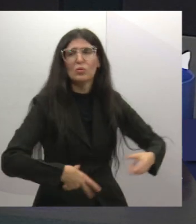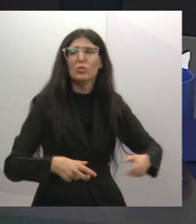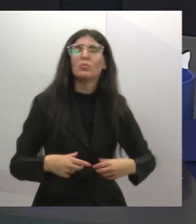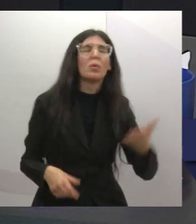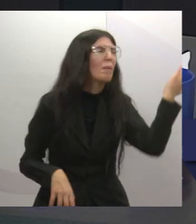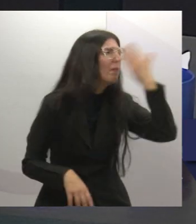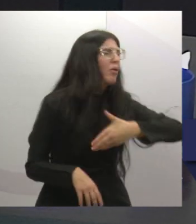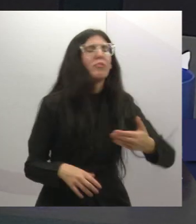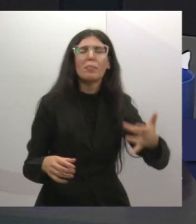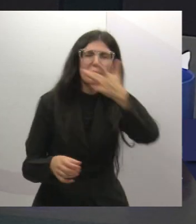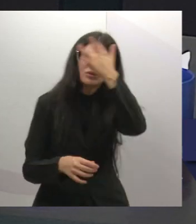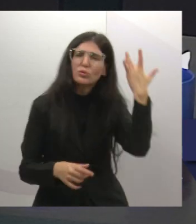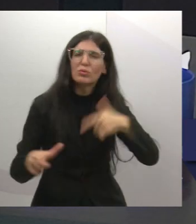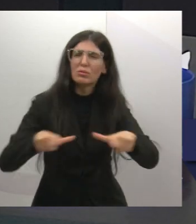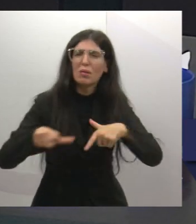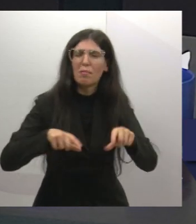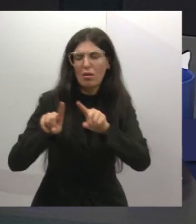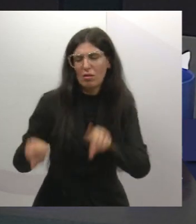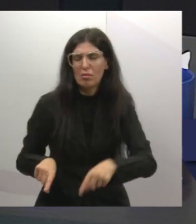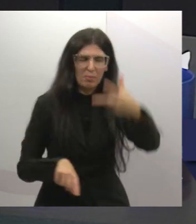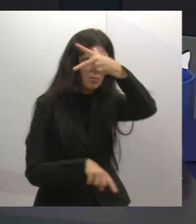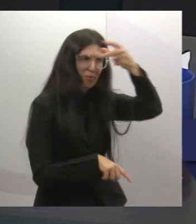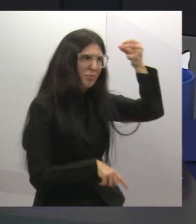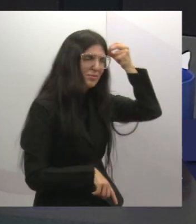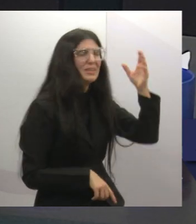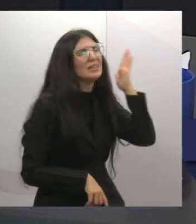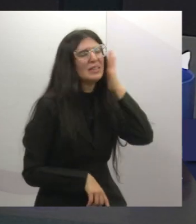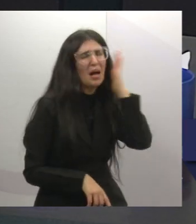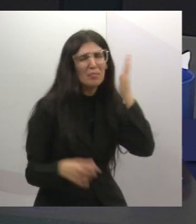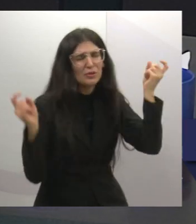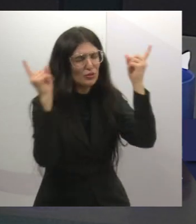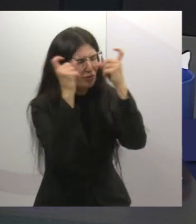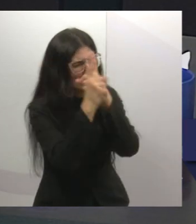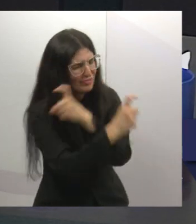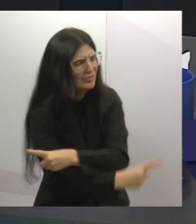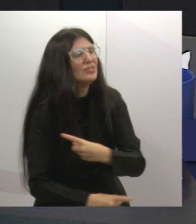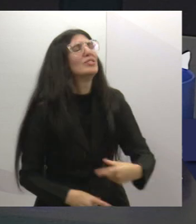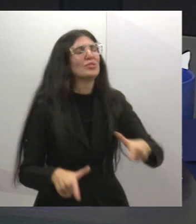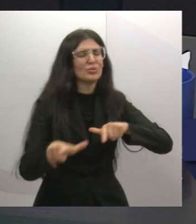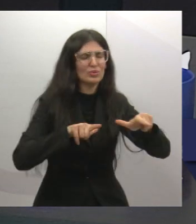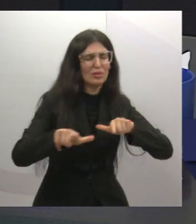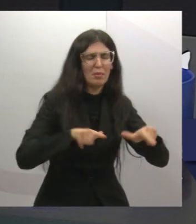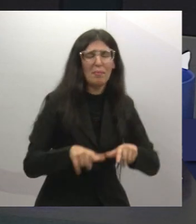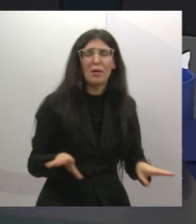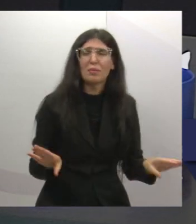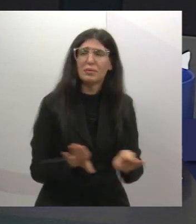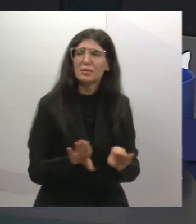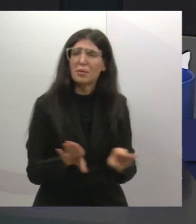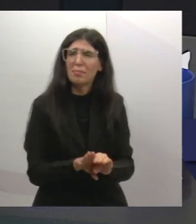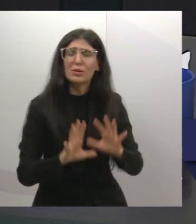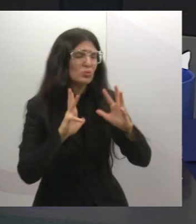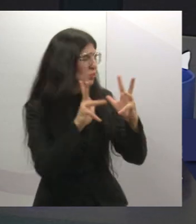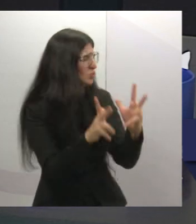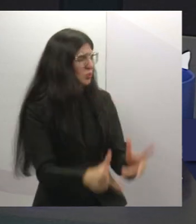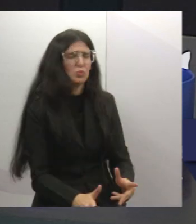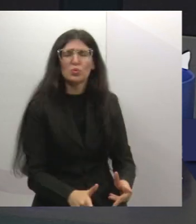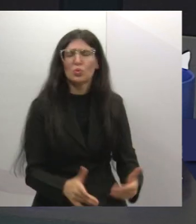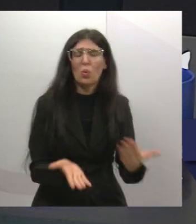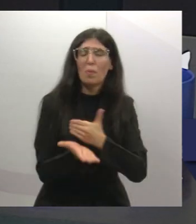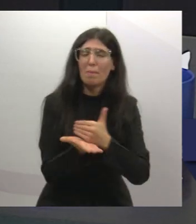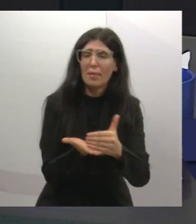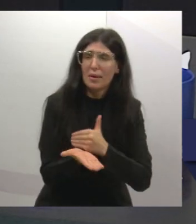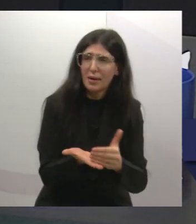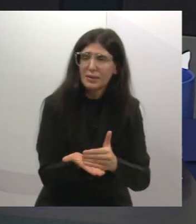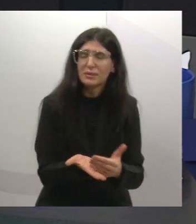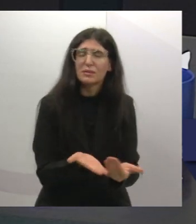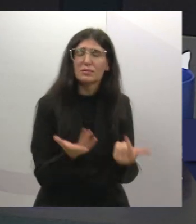da prefeitura. Eu sei que é um trabalho muito, muito doloroso, os presidentes de licitação, que tudo isso começa aí